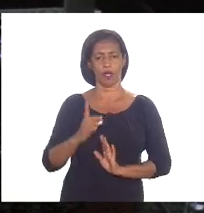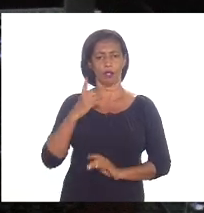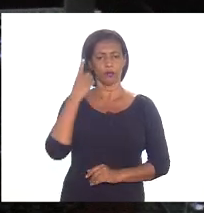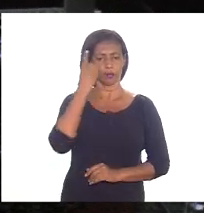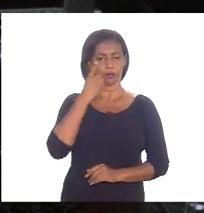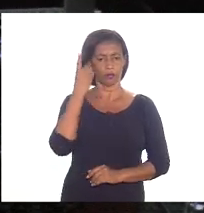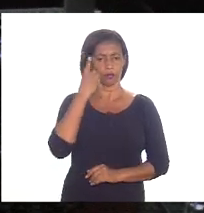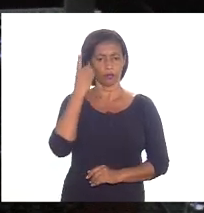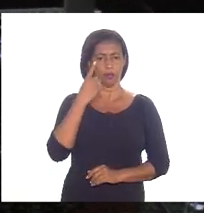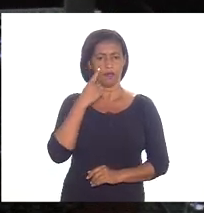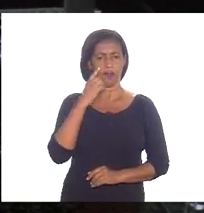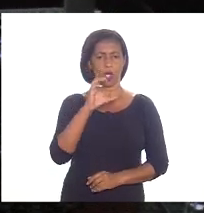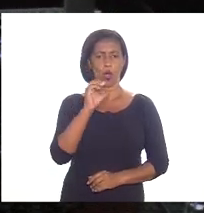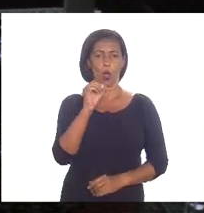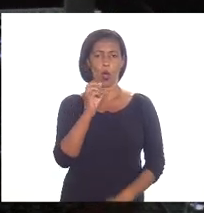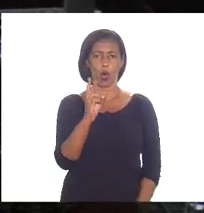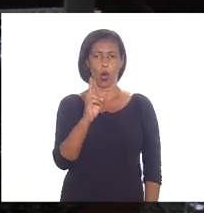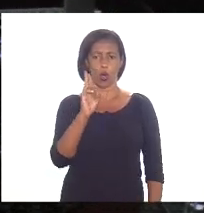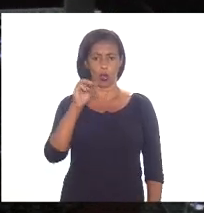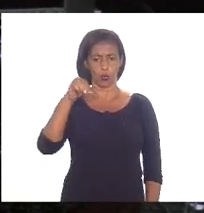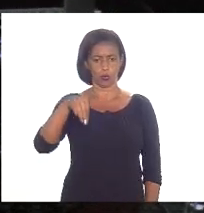verificação de quórum.